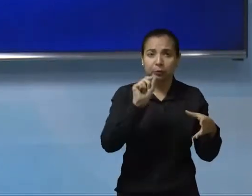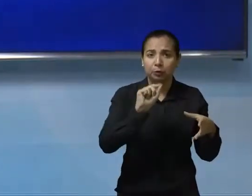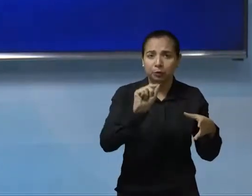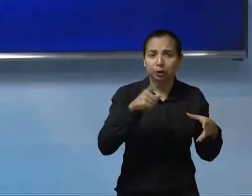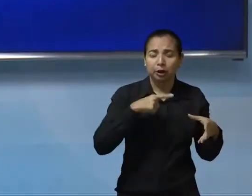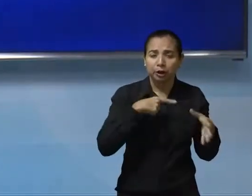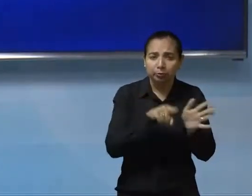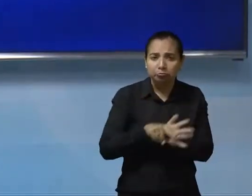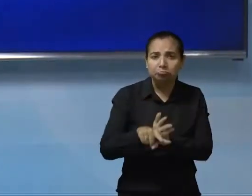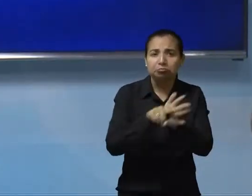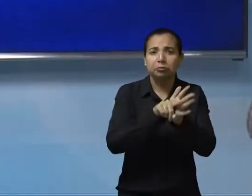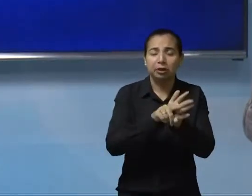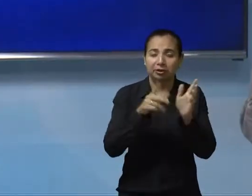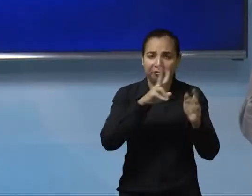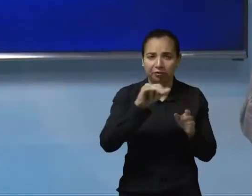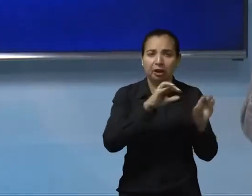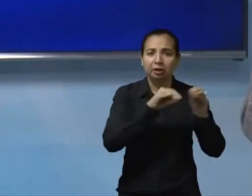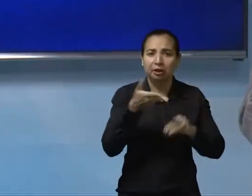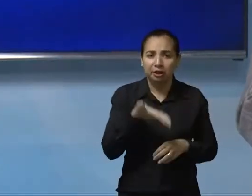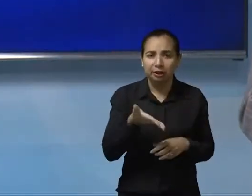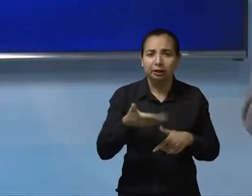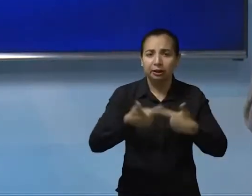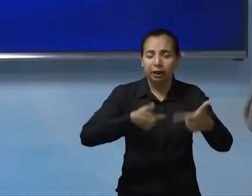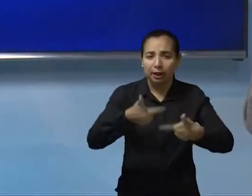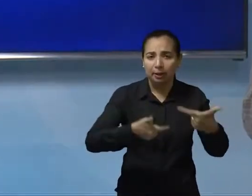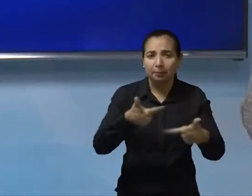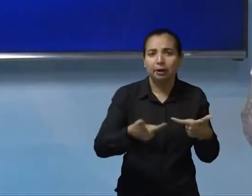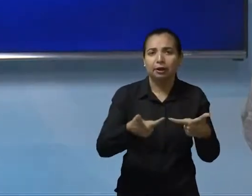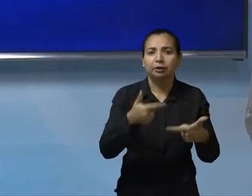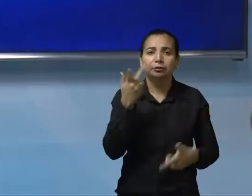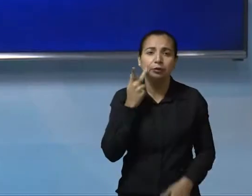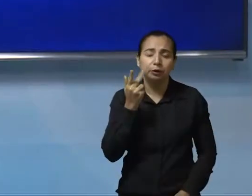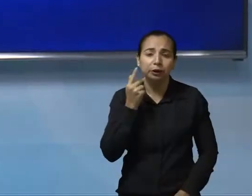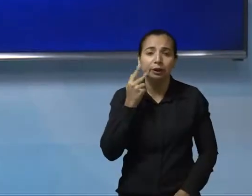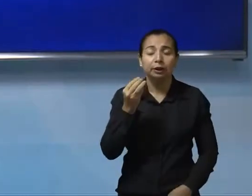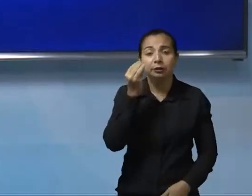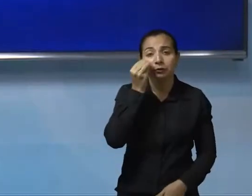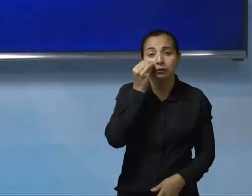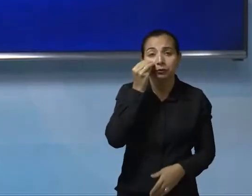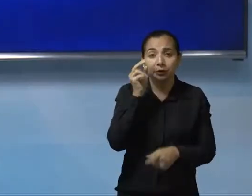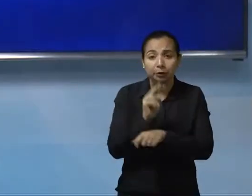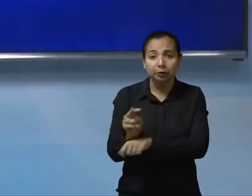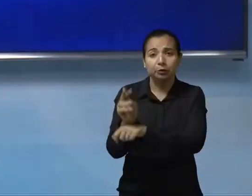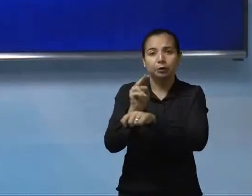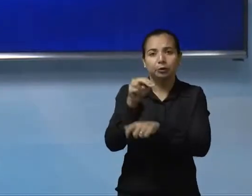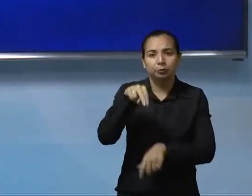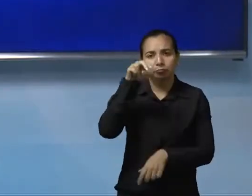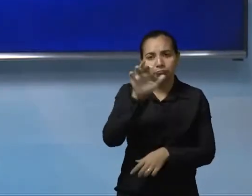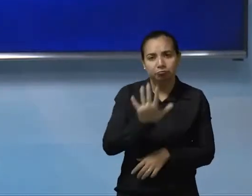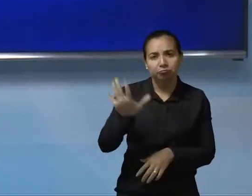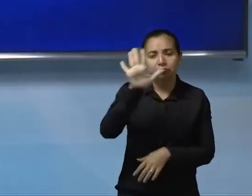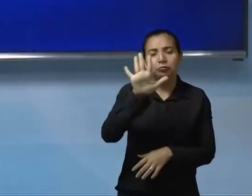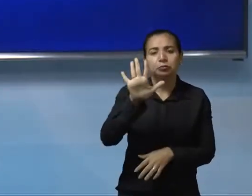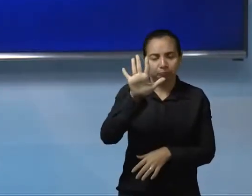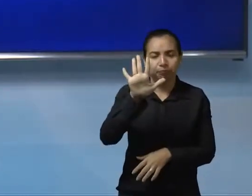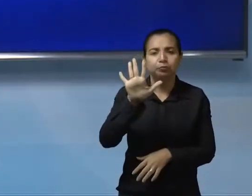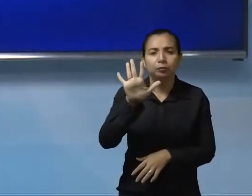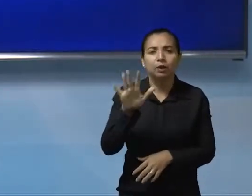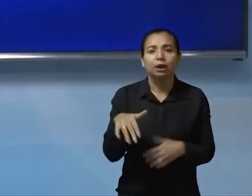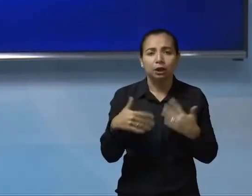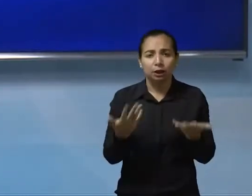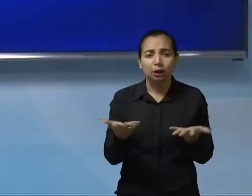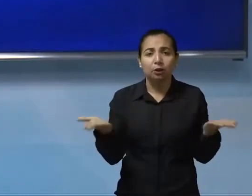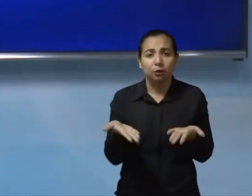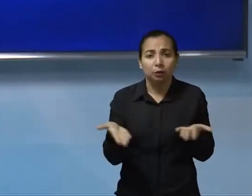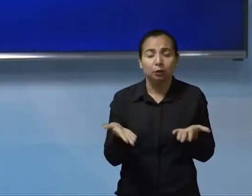em Fortaleza, para que daqui possa atender o Nordeste e todo o Brasil. E mais do que isso, pensa-se